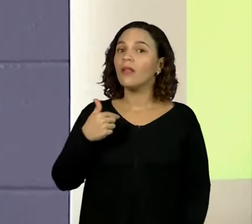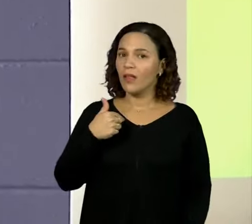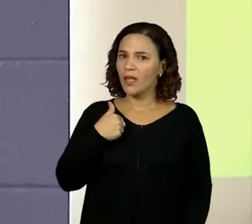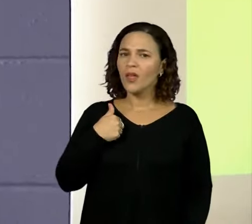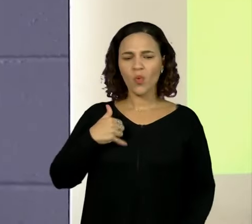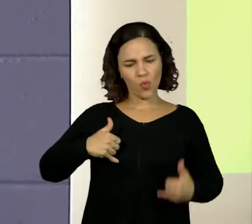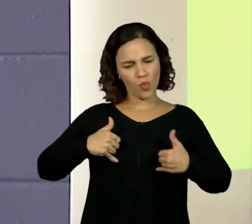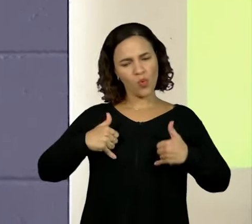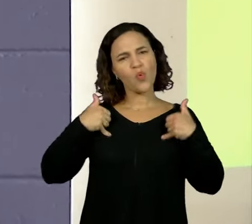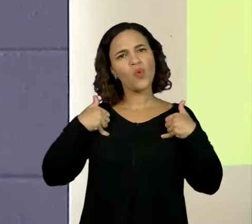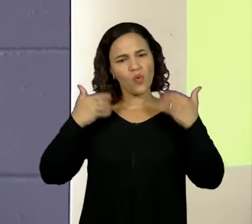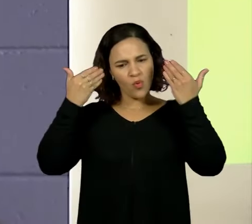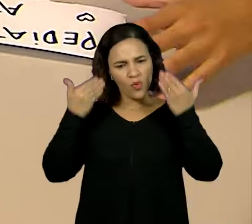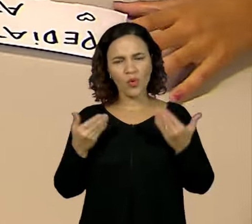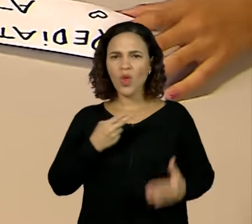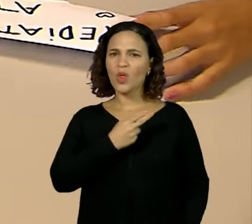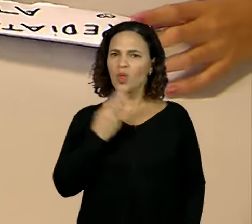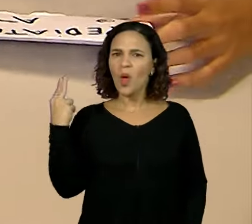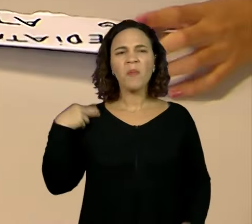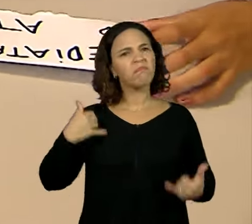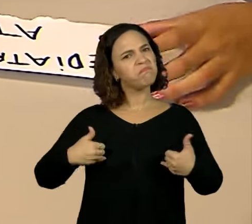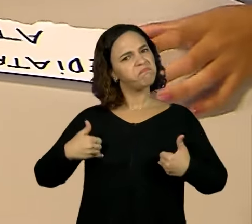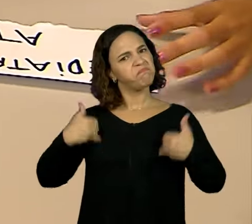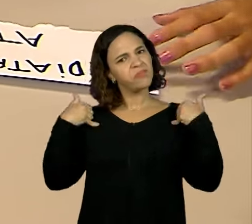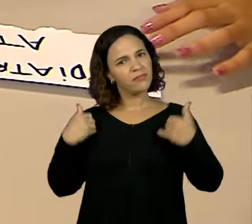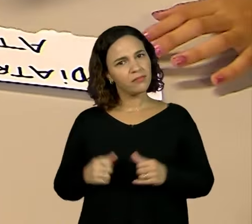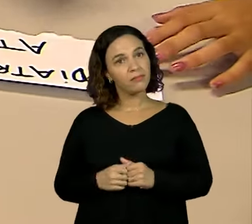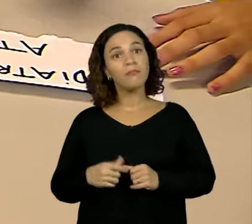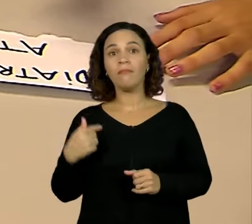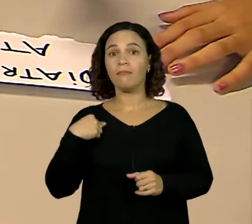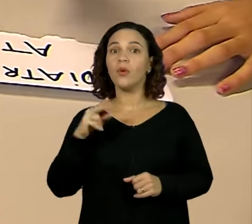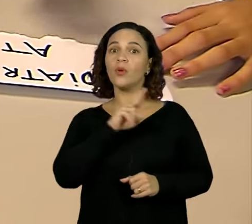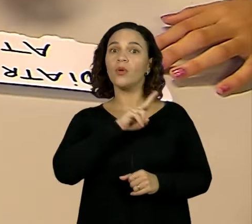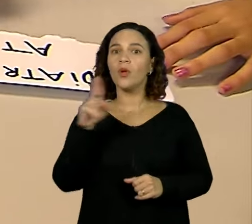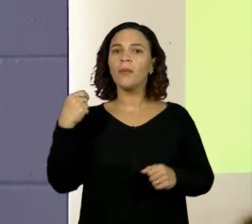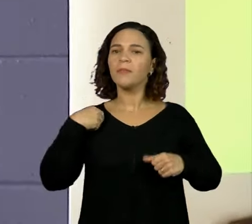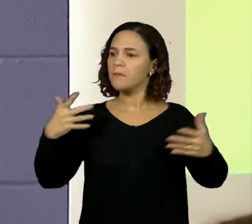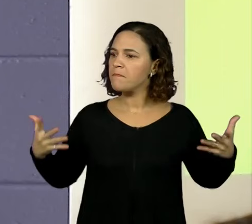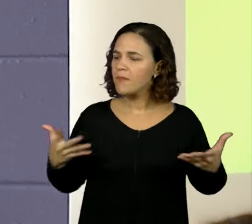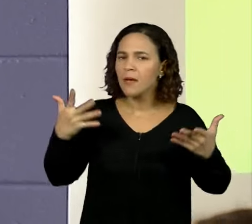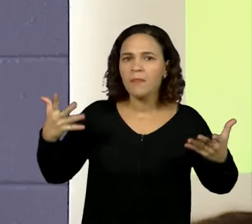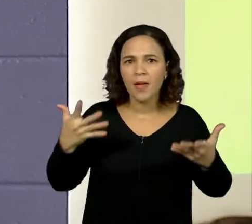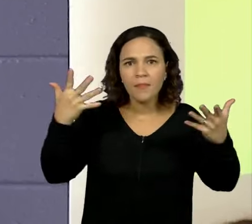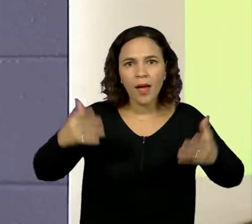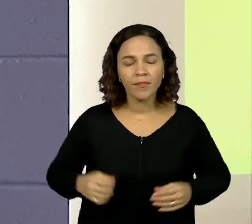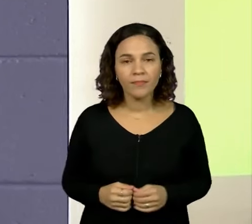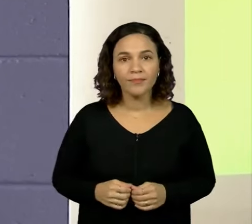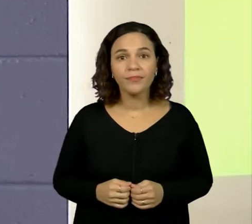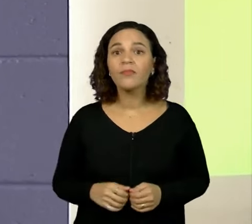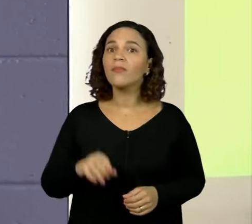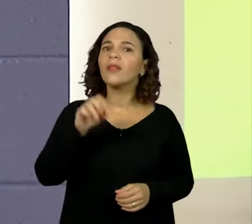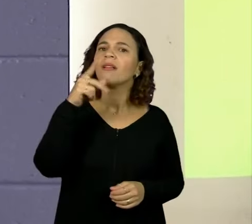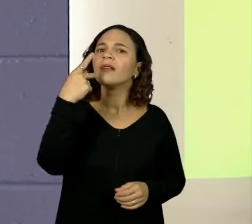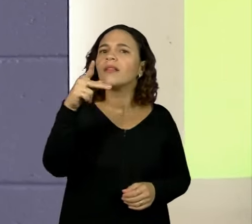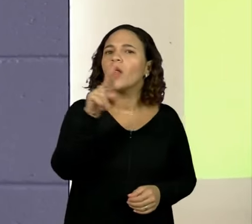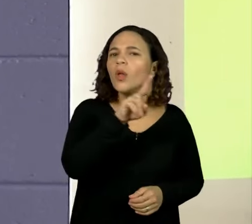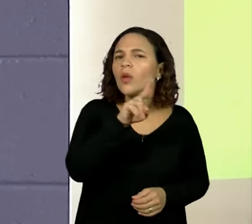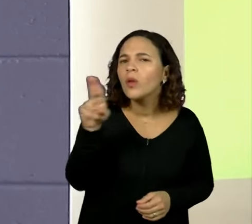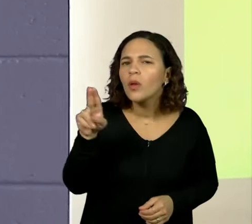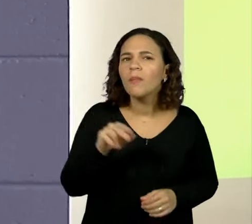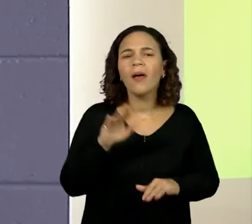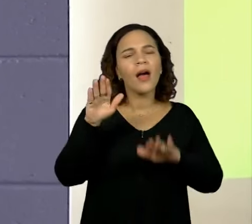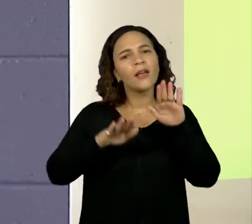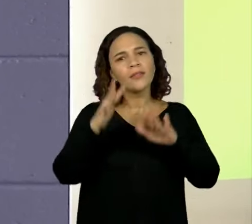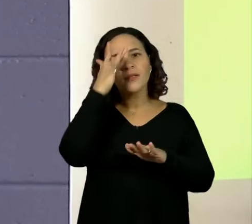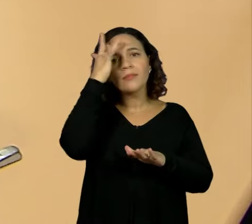sou, do meu nome. Eu quero colocar o meu nome para frente. Então, quando você olha a dificuldade, às